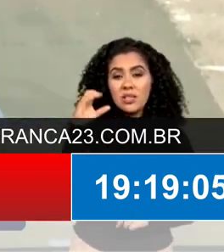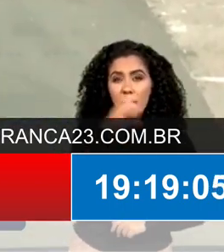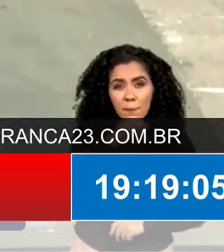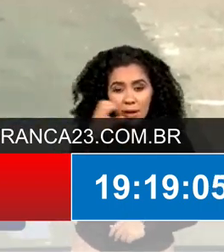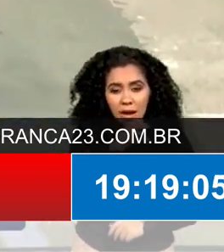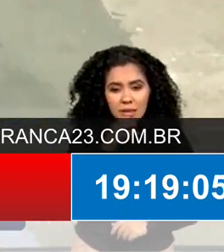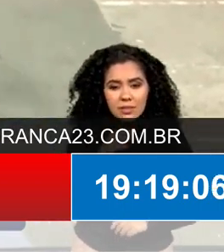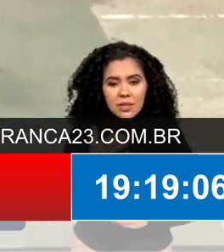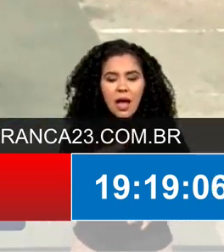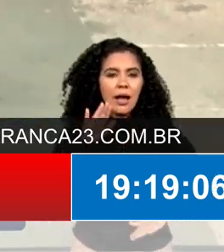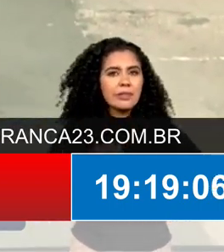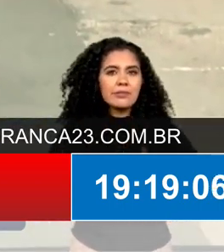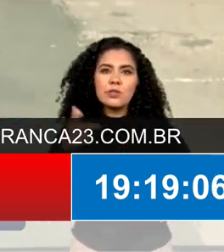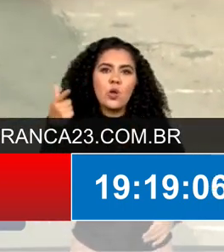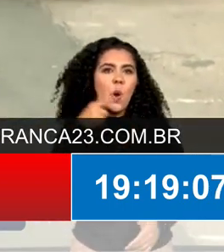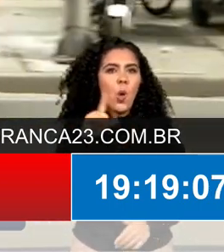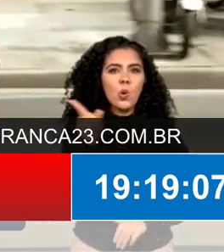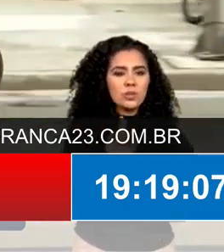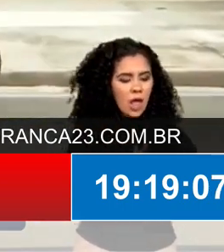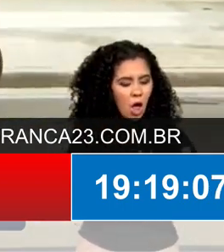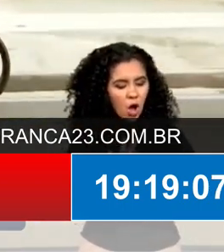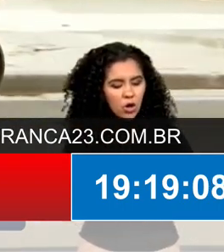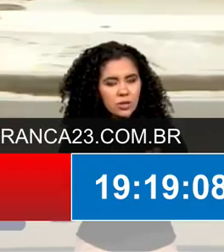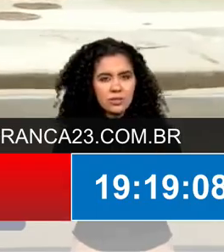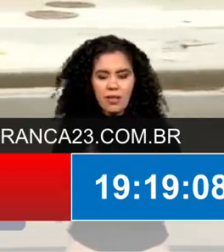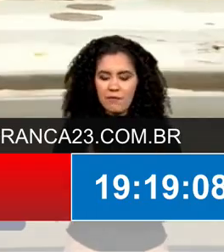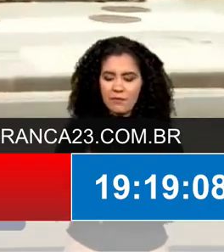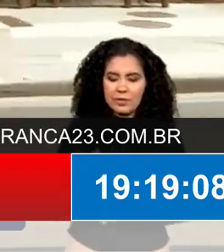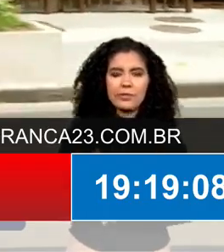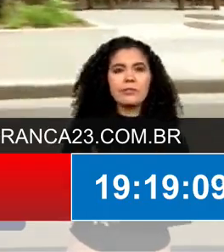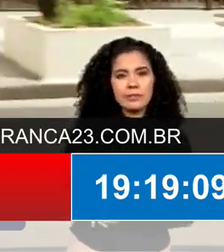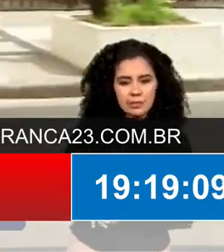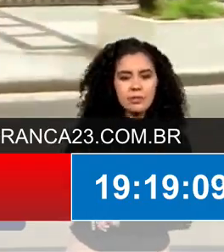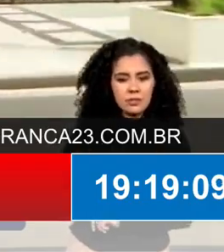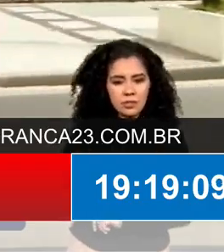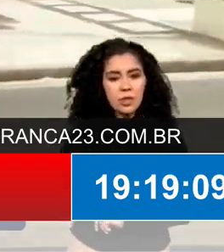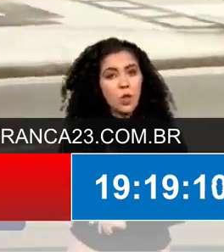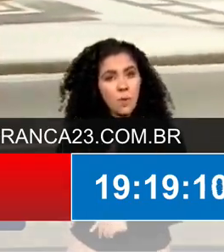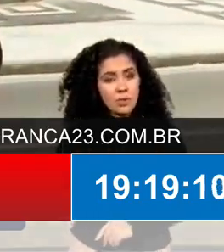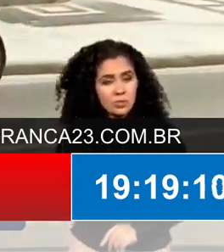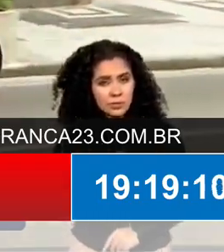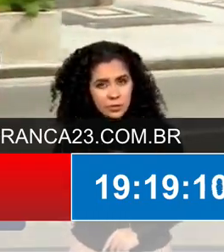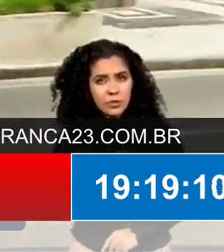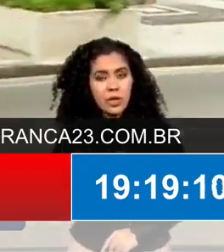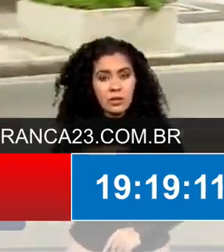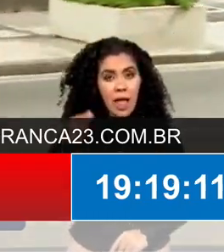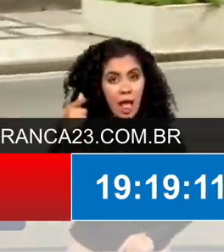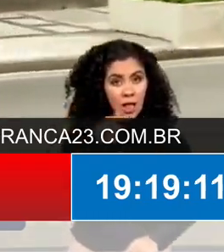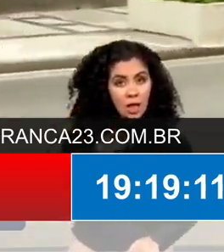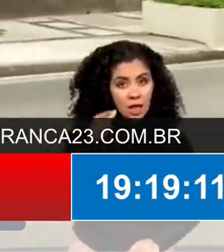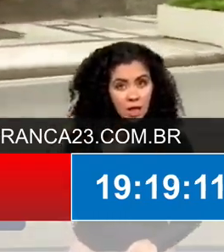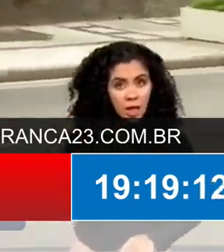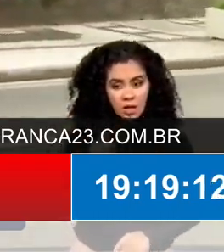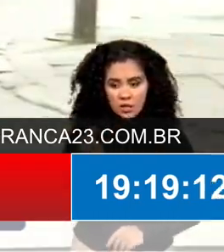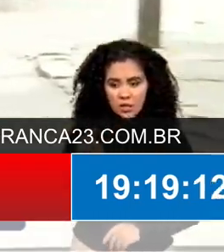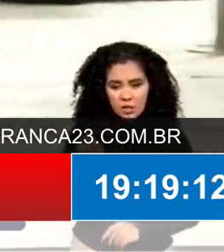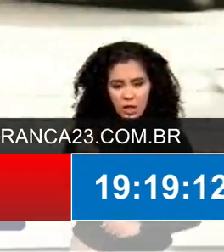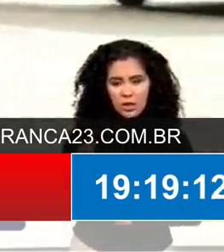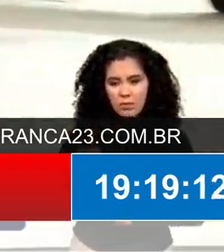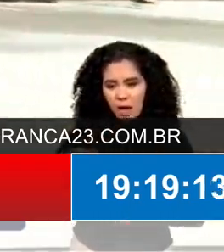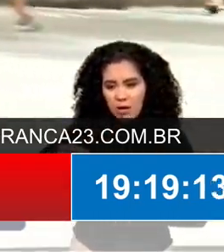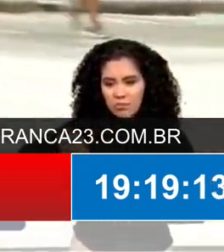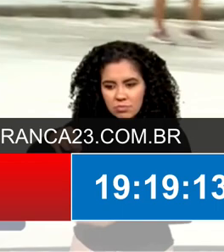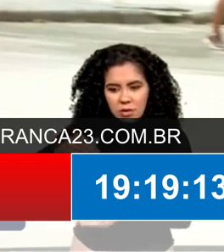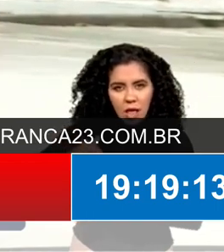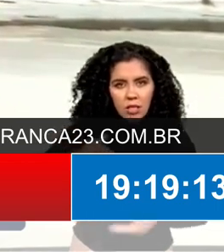nem sempre conseguem se organizar financeiramente. Pois da mesma forma que ganham a cada entrega, também